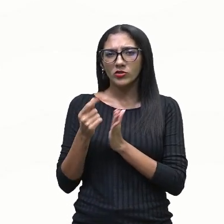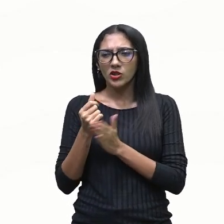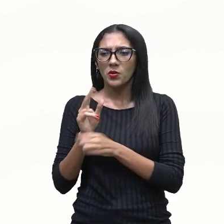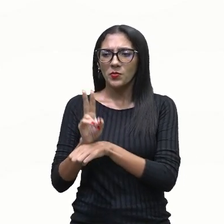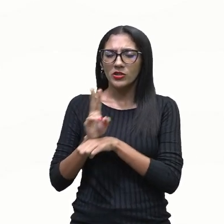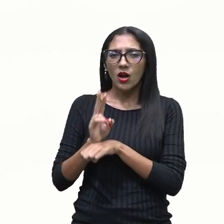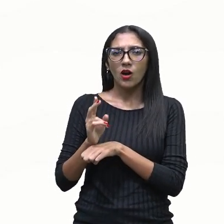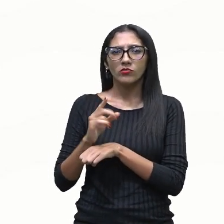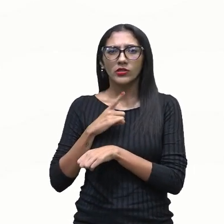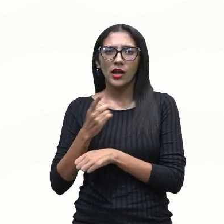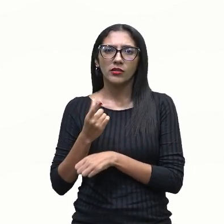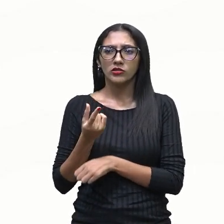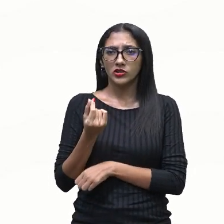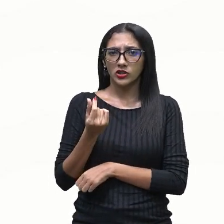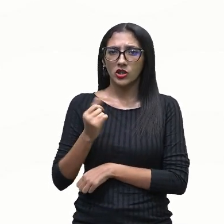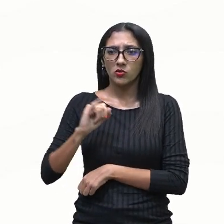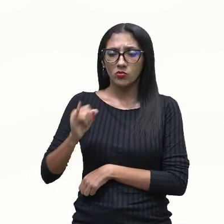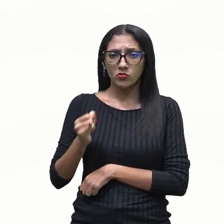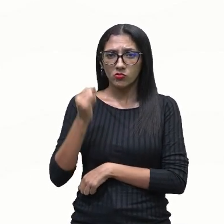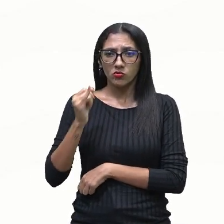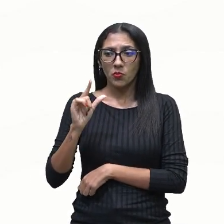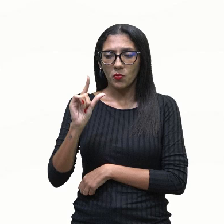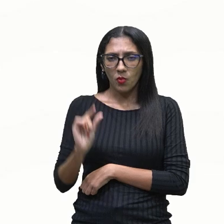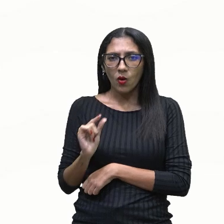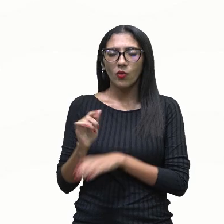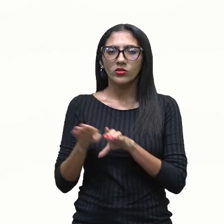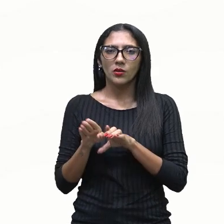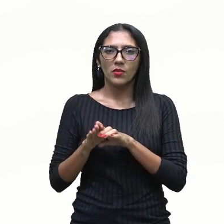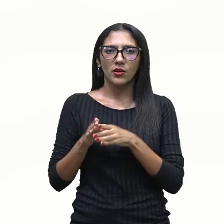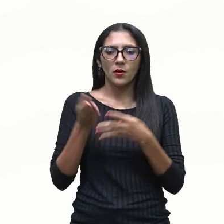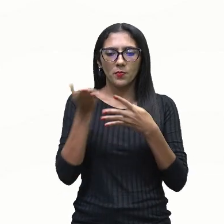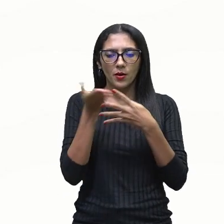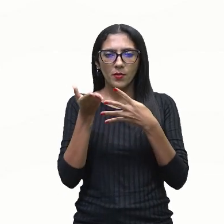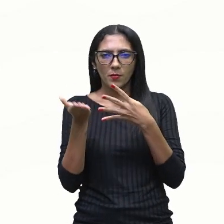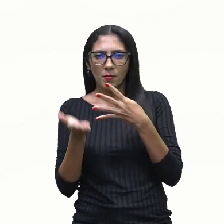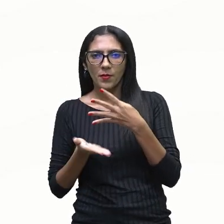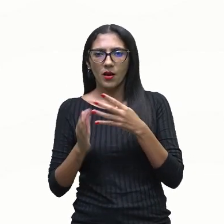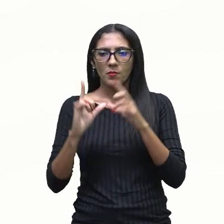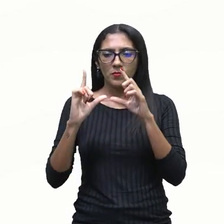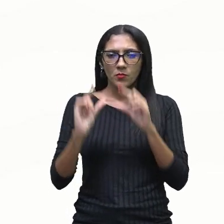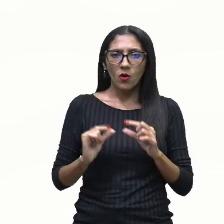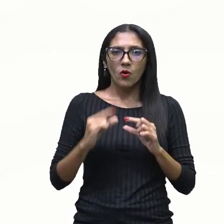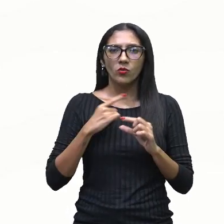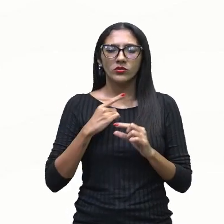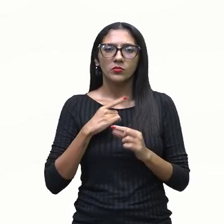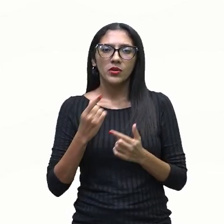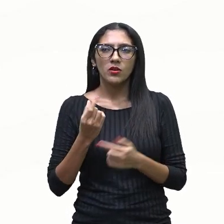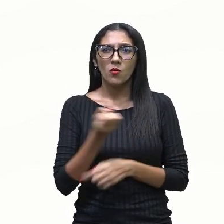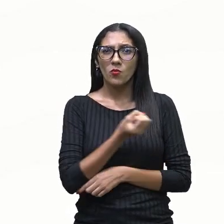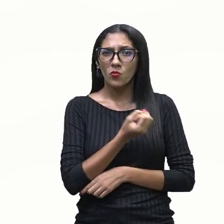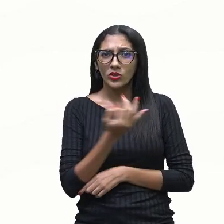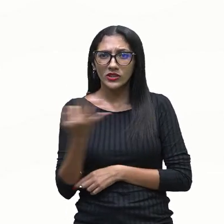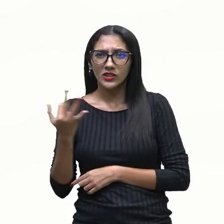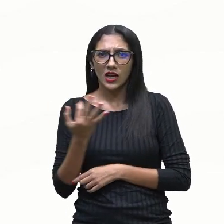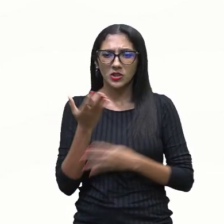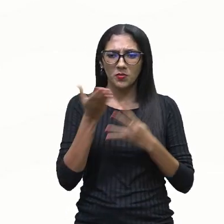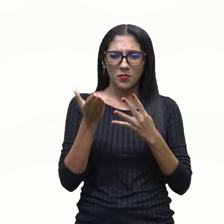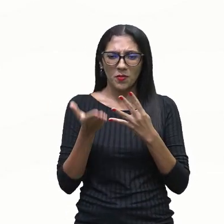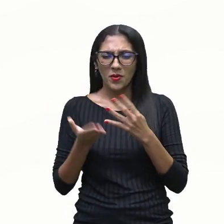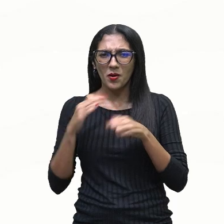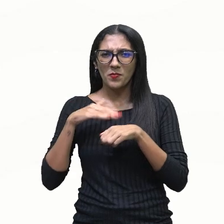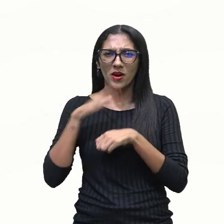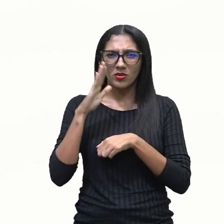mais baixos, valor das parcelas menor, uma quantidade de parcelas maior e também esse valor